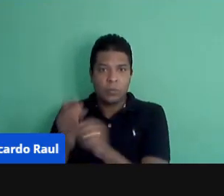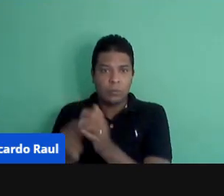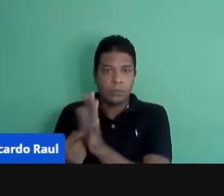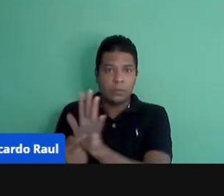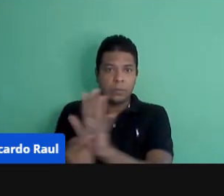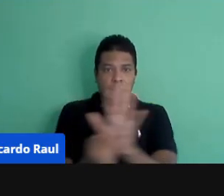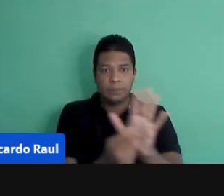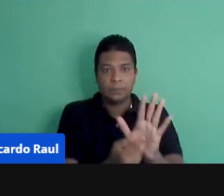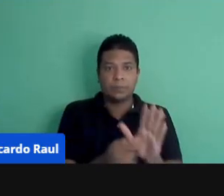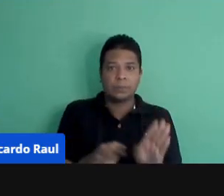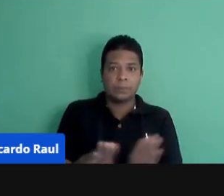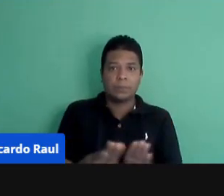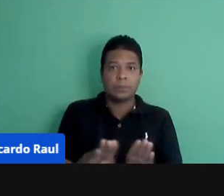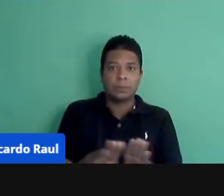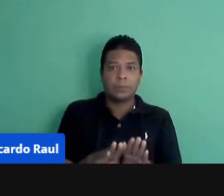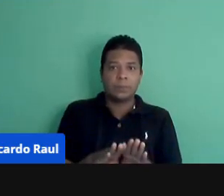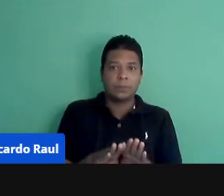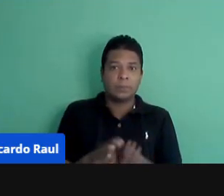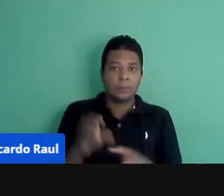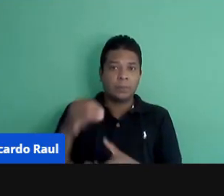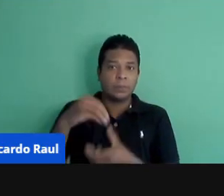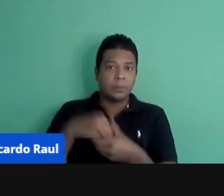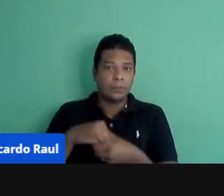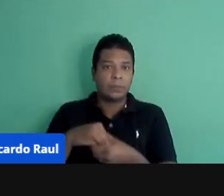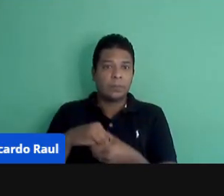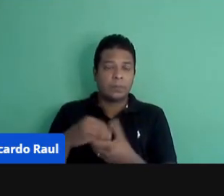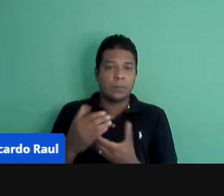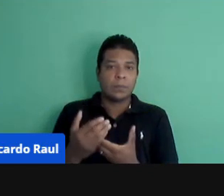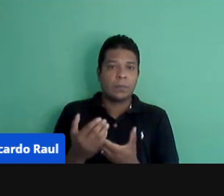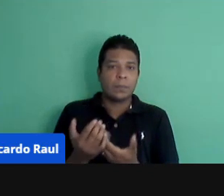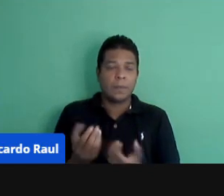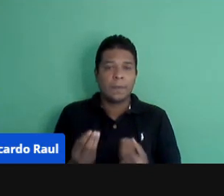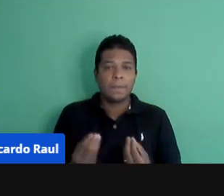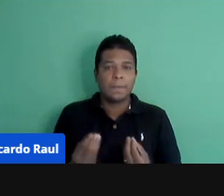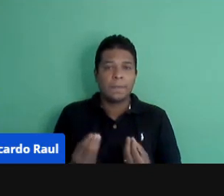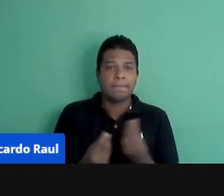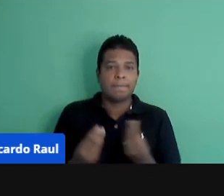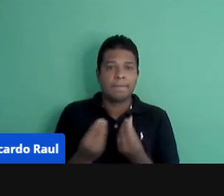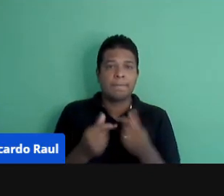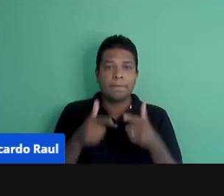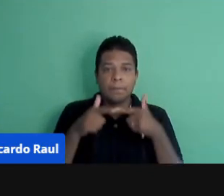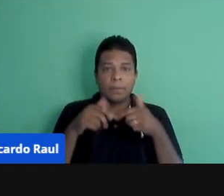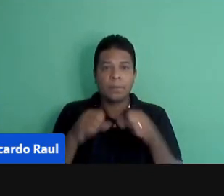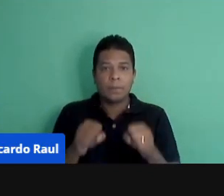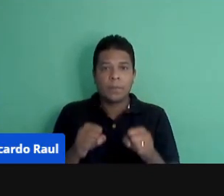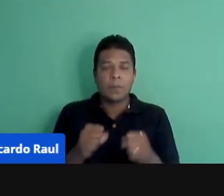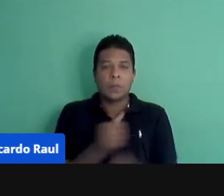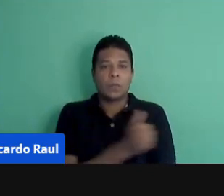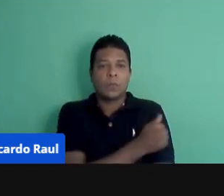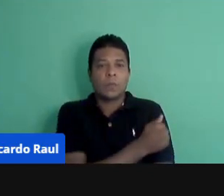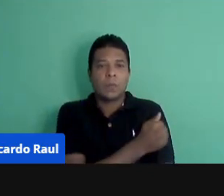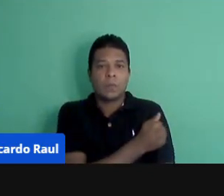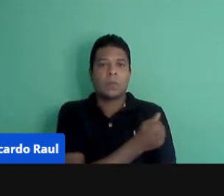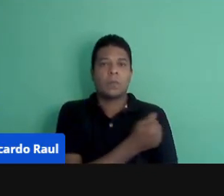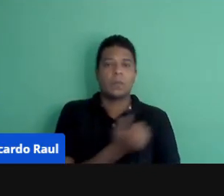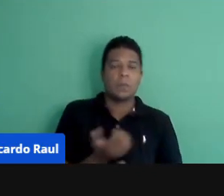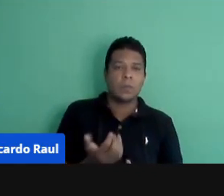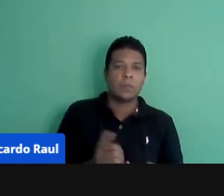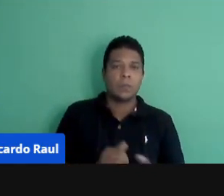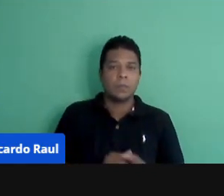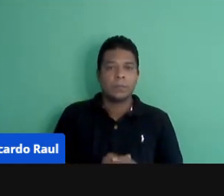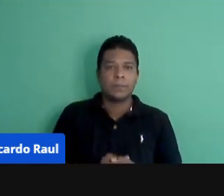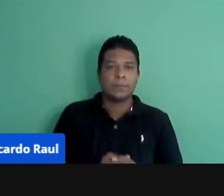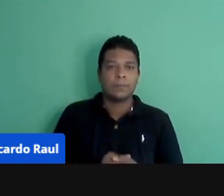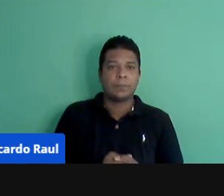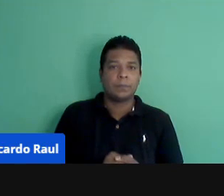aí nós temos que estar atentos à questão da linguagem do aluno, né? A linguagem do aluno, que muitas vezes